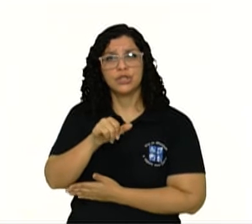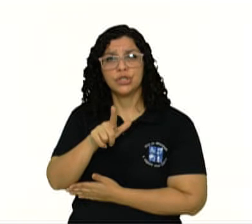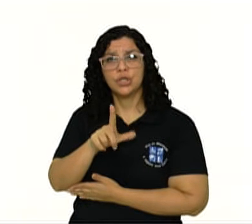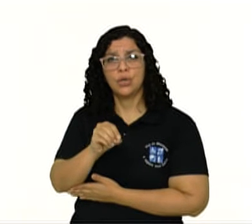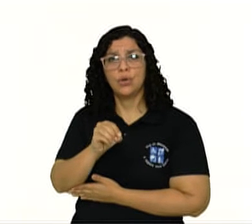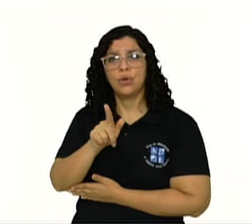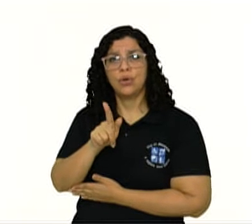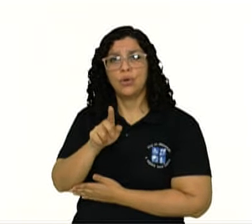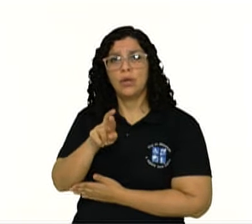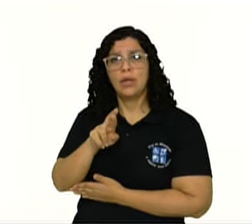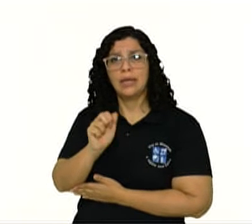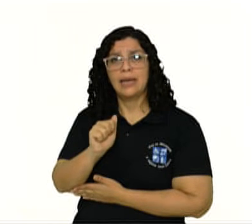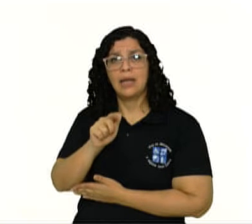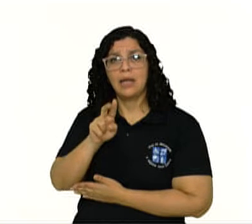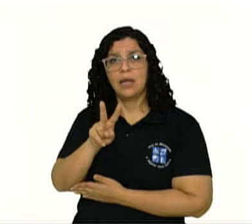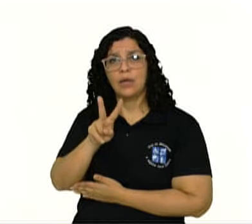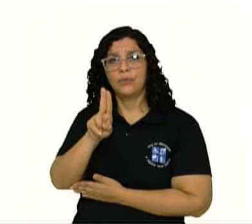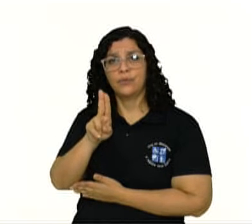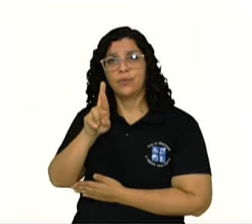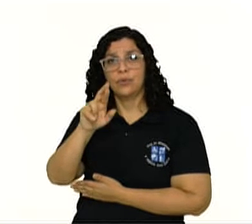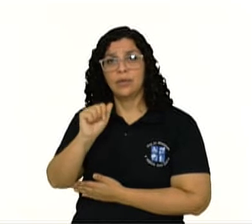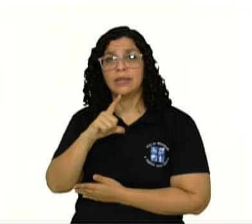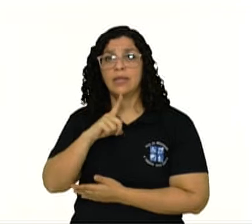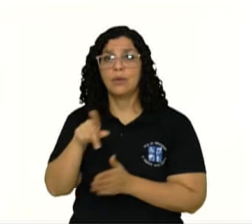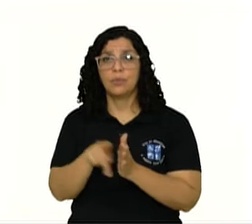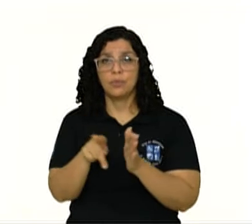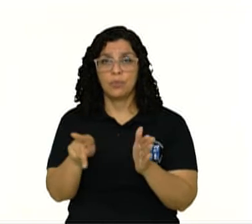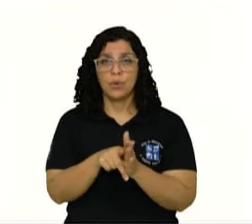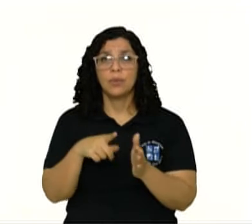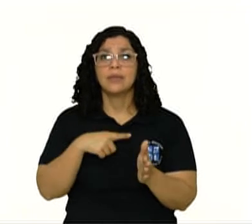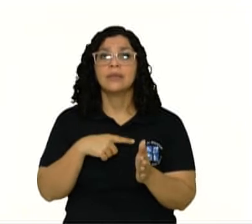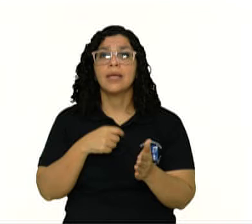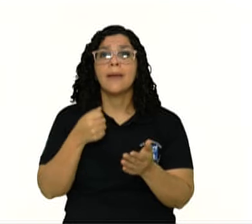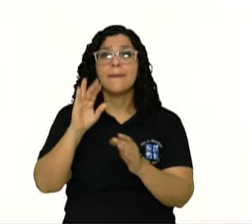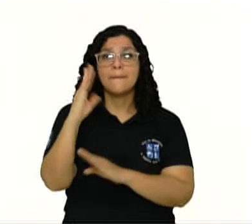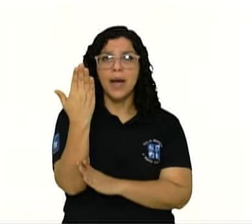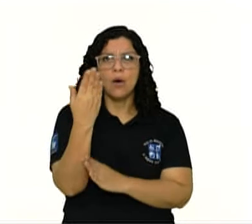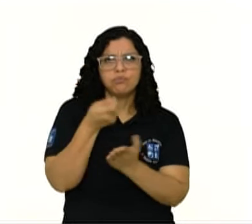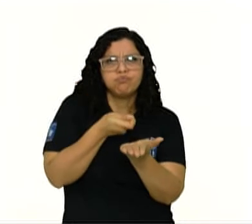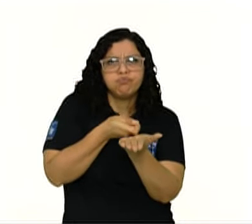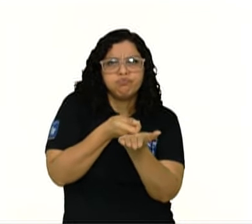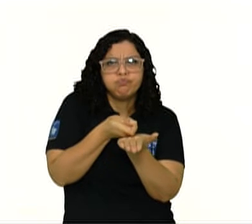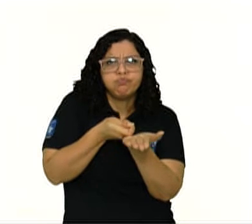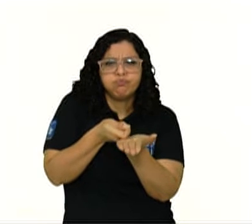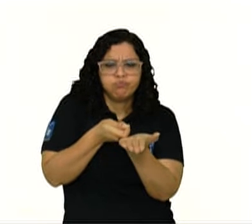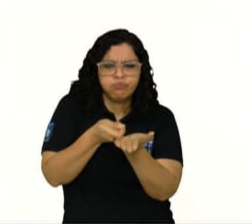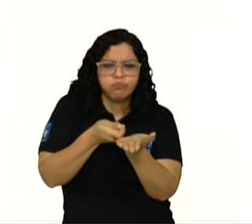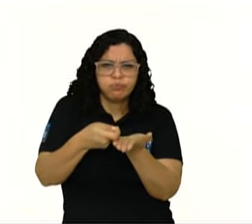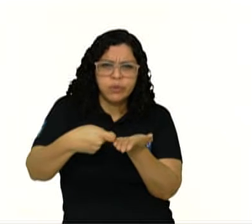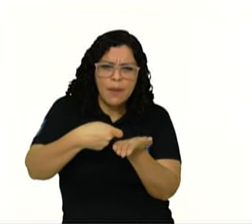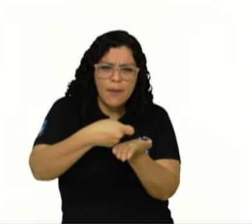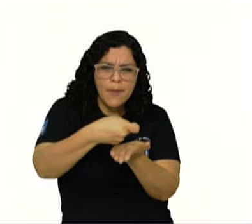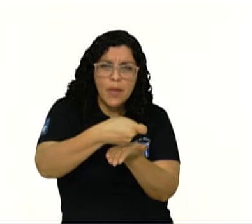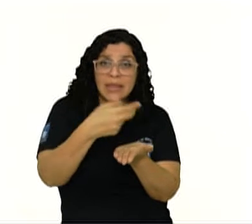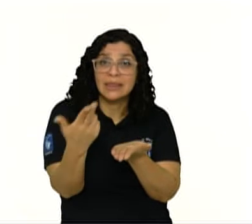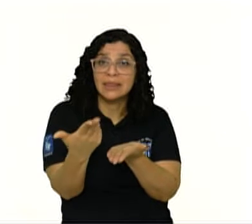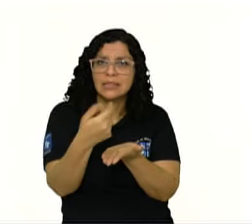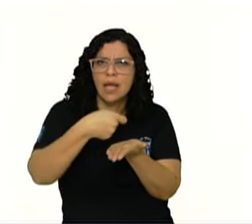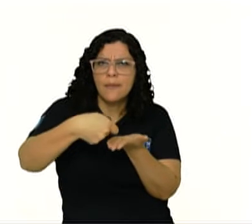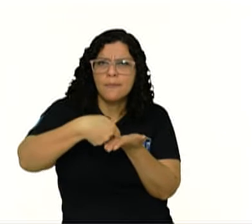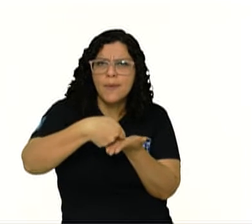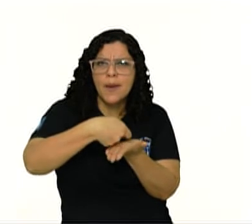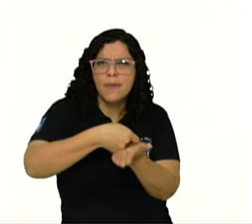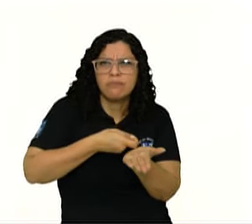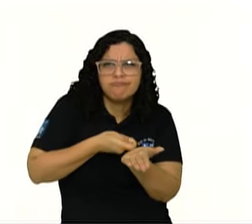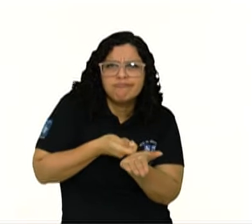a xilogravura. Ela utiliza a gravação de uma matriz em madeira. Então, o artista ele esculpe a madeira e faz